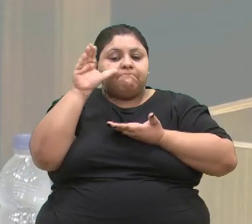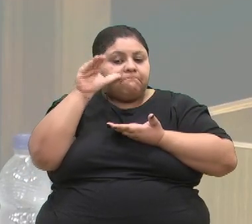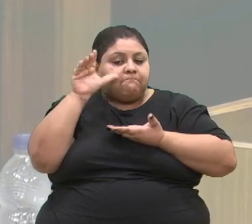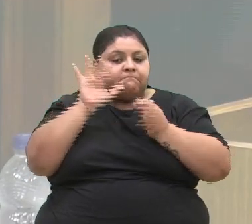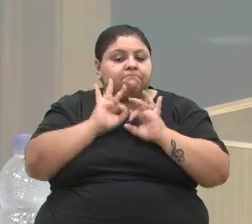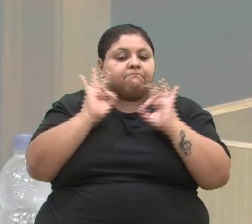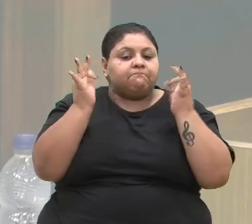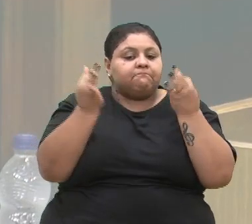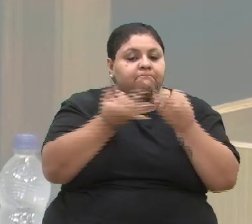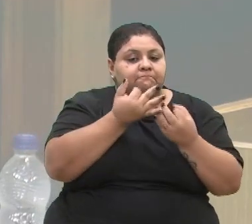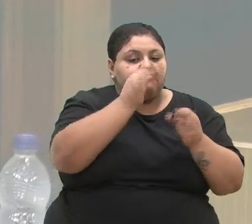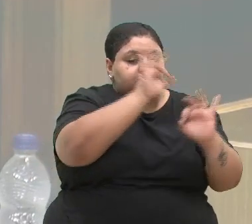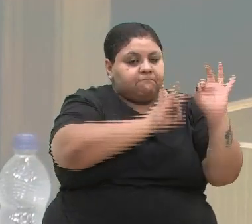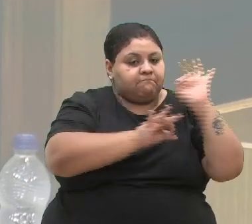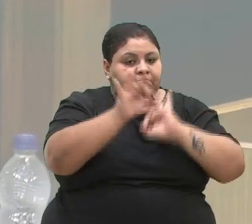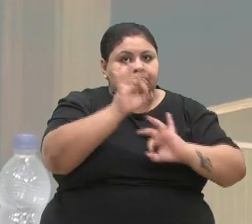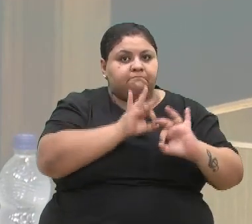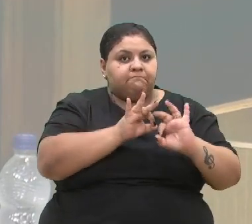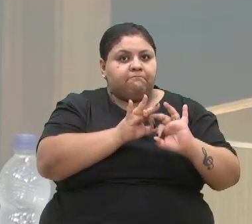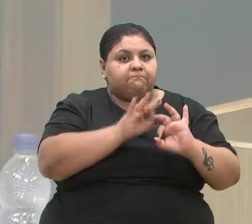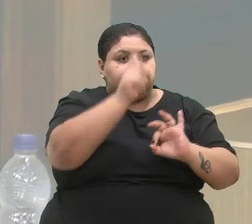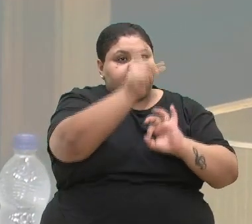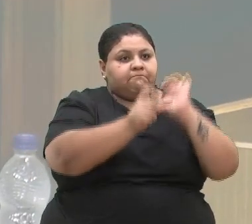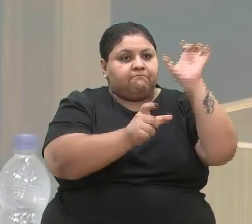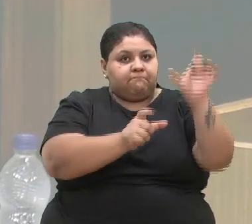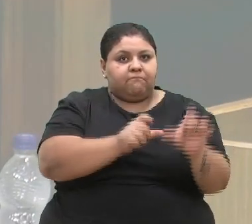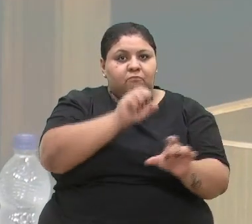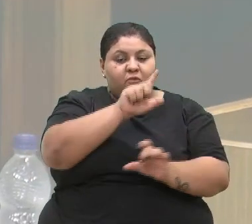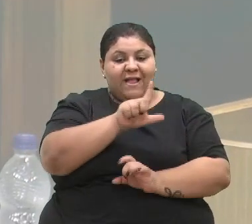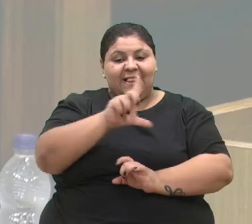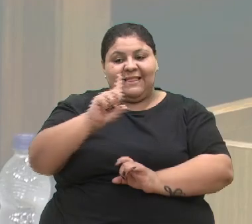famílias e organizações de pacientes com LDM,